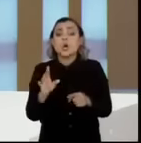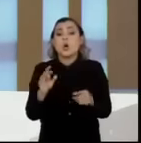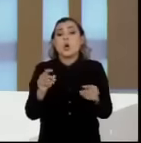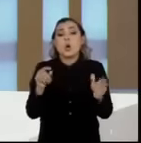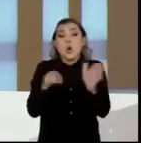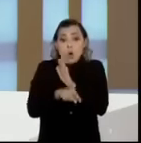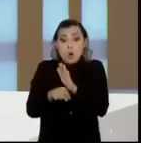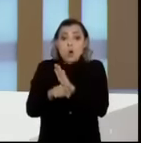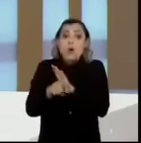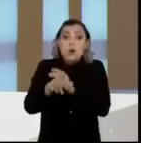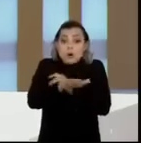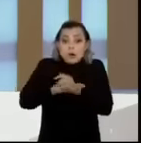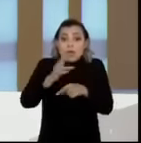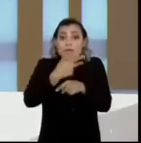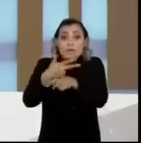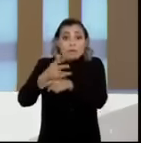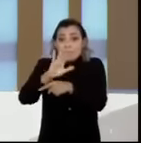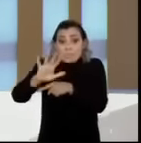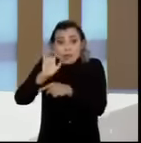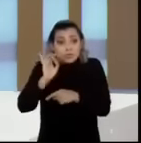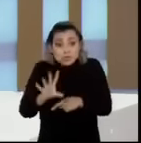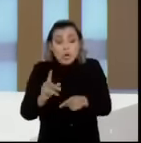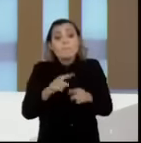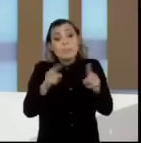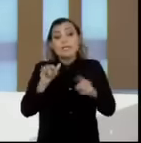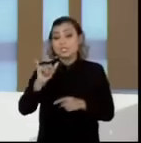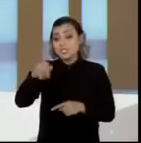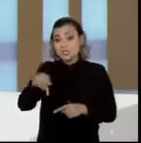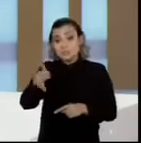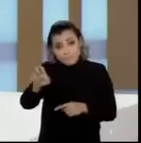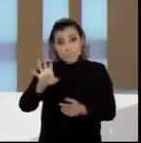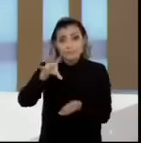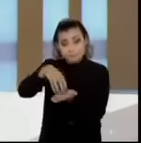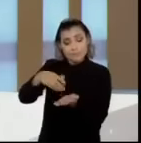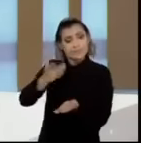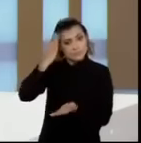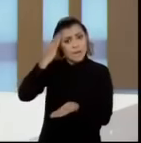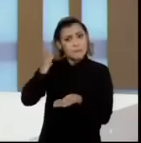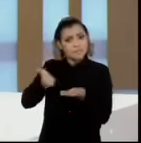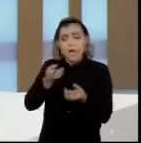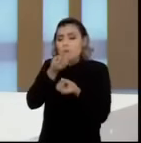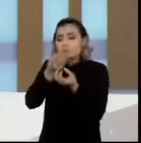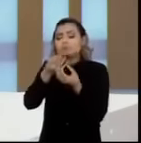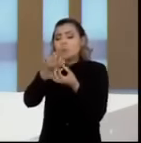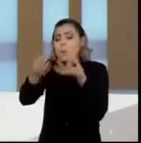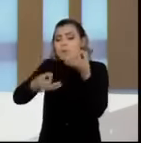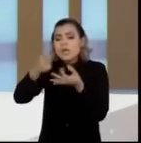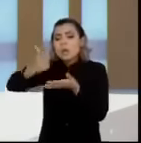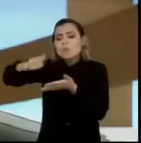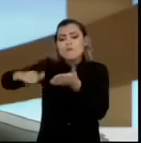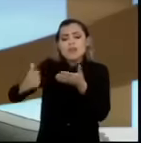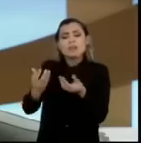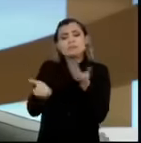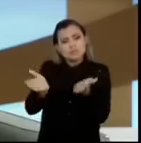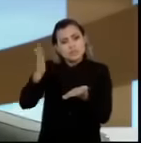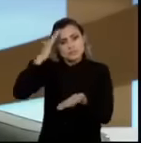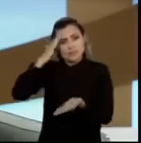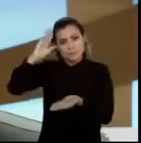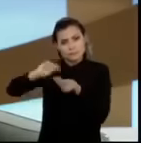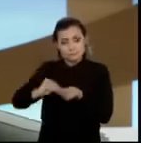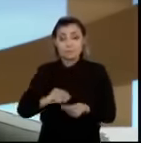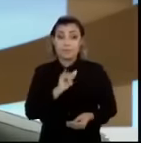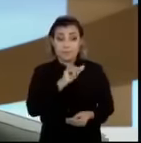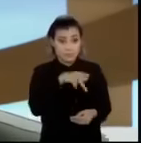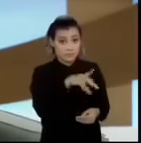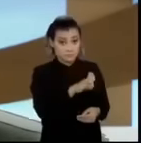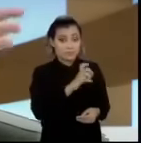imagens, por que não se passa elas para o INPE, que já tem uma lógica de de análise desses dados? Bom, o INPE tem, como você sabe,